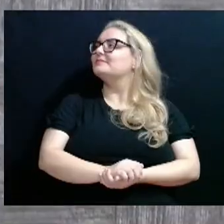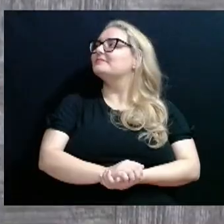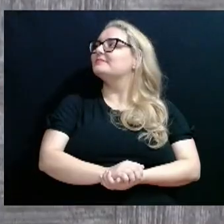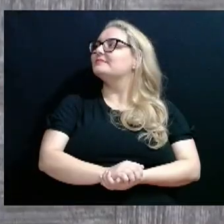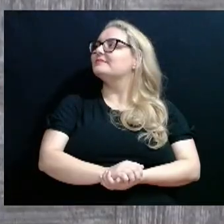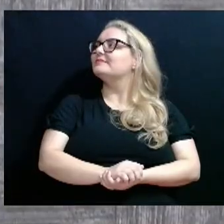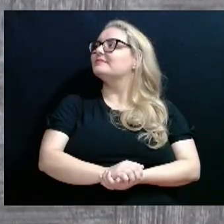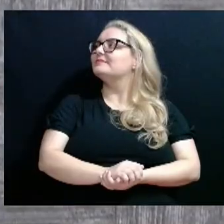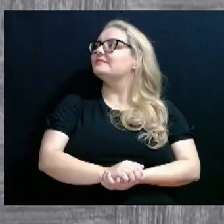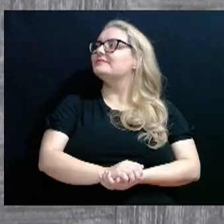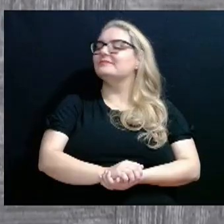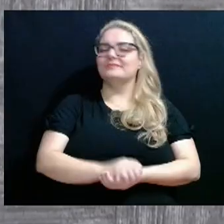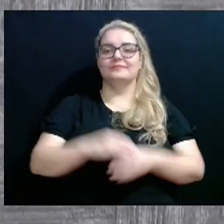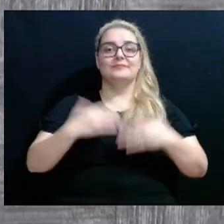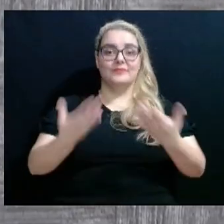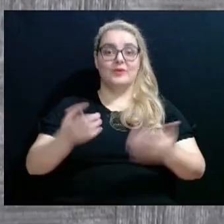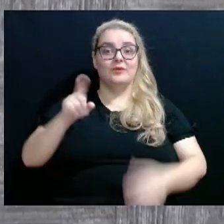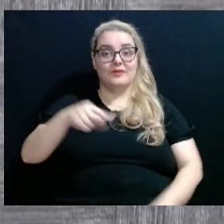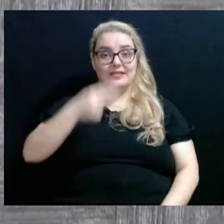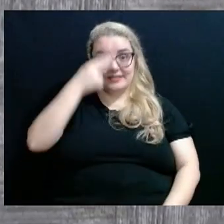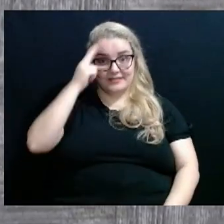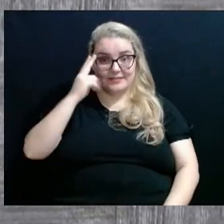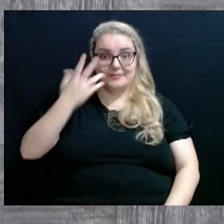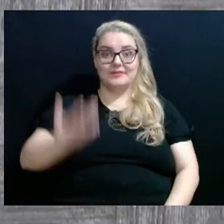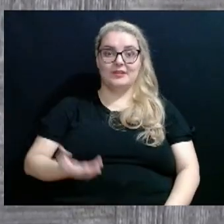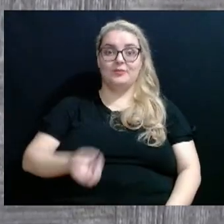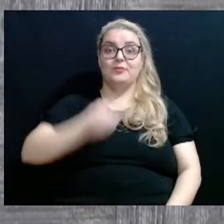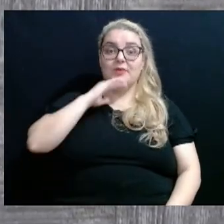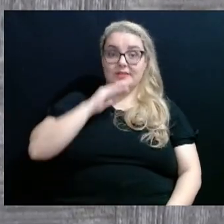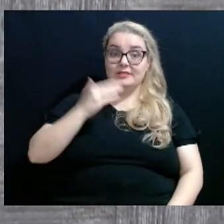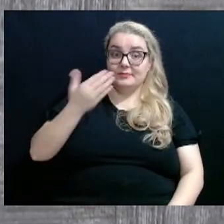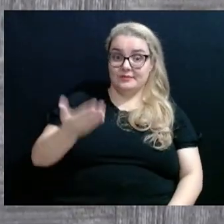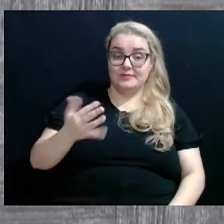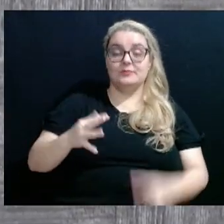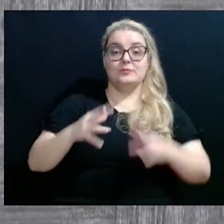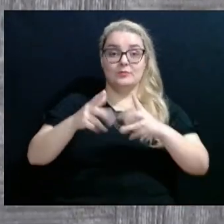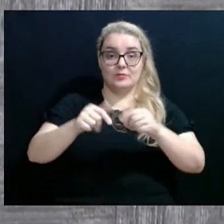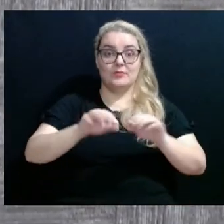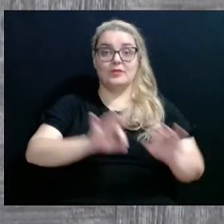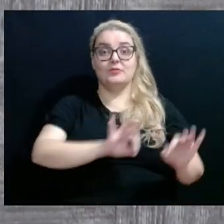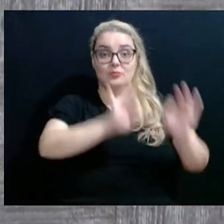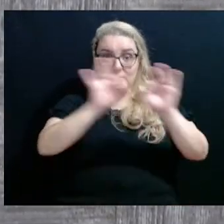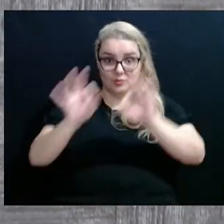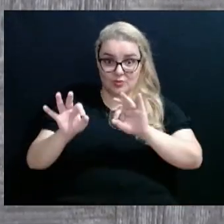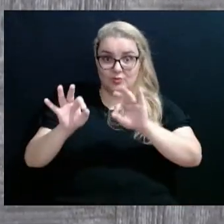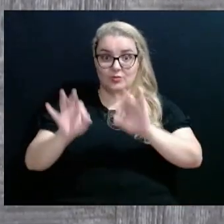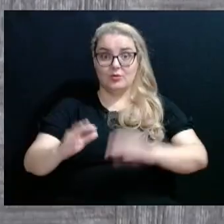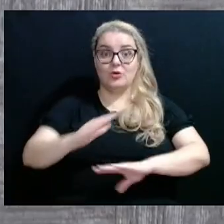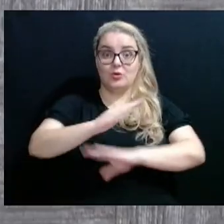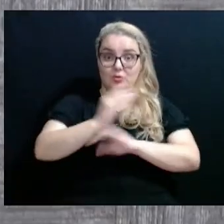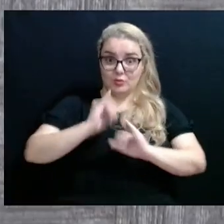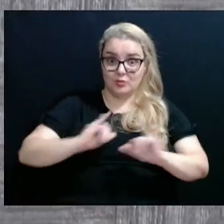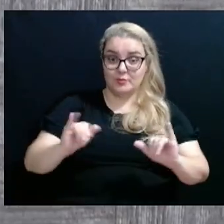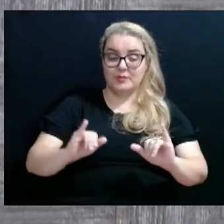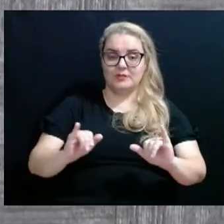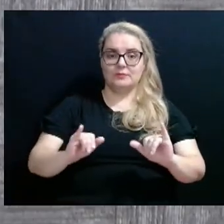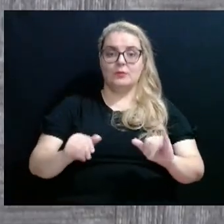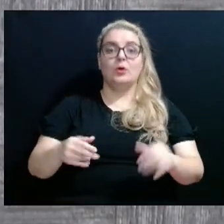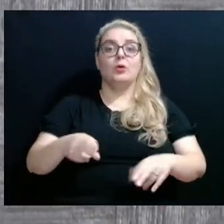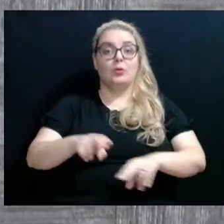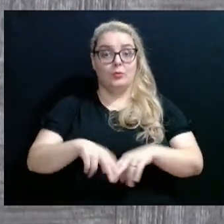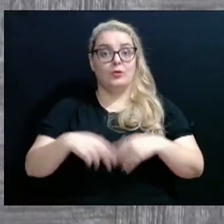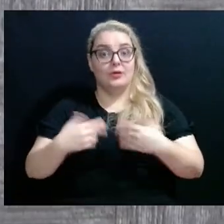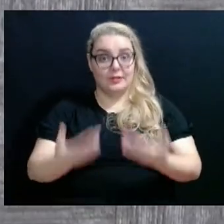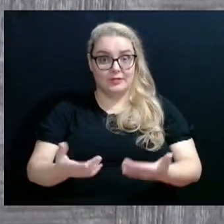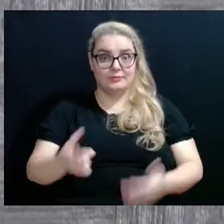Bom, é isso mesmo, Gabriel Castro. Boa tarde para você, boa tarde para todo mundo acompanhando o Câmara Notícia. Portanto, havia